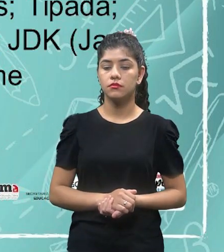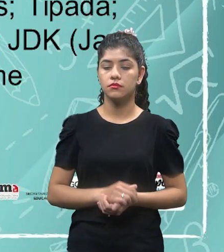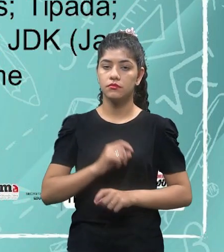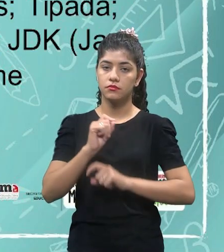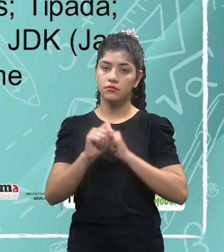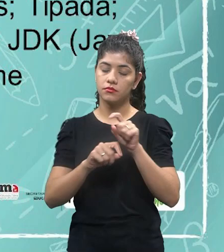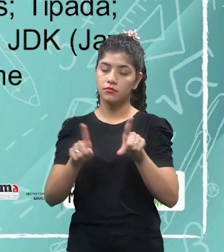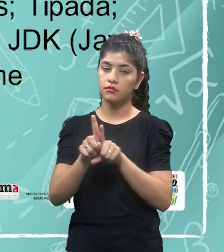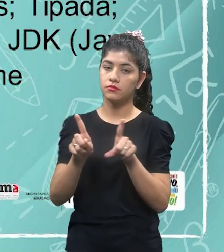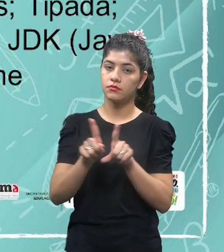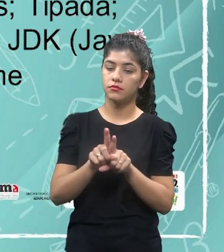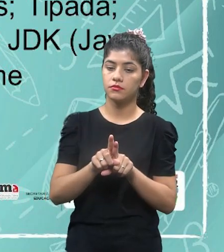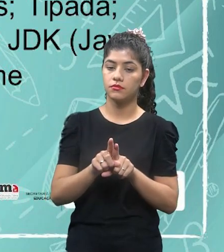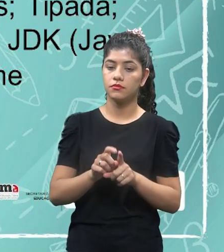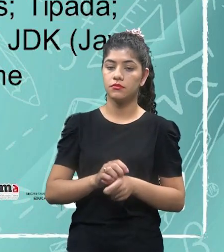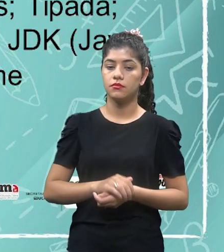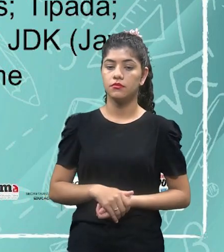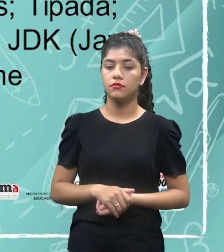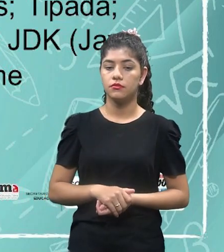imperativa.